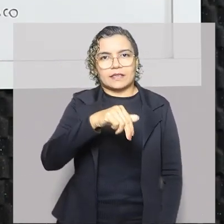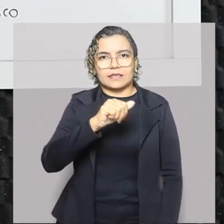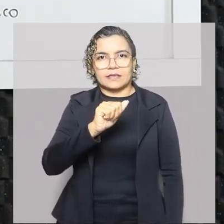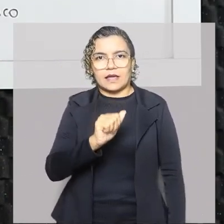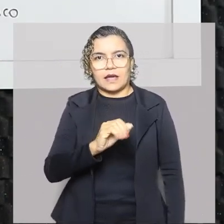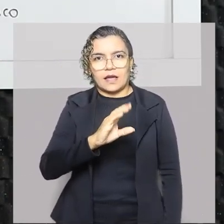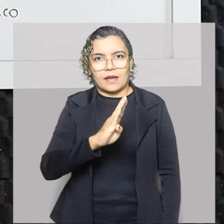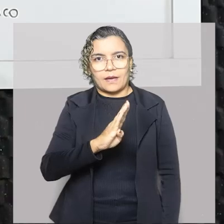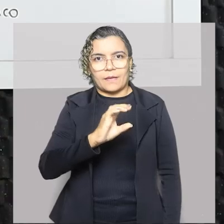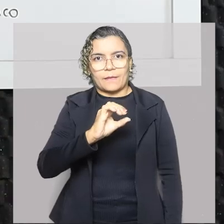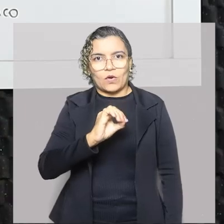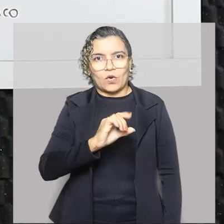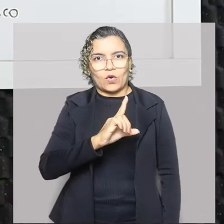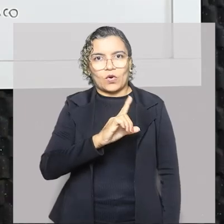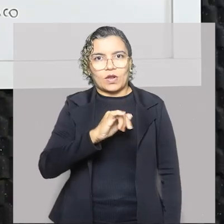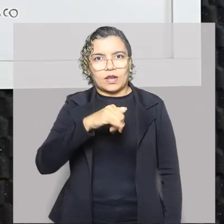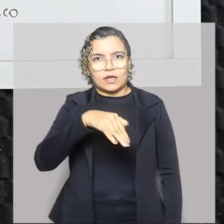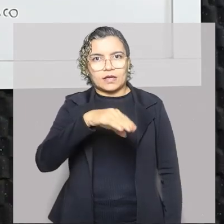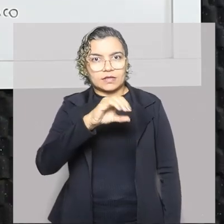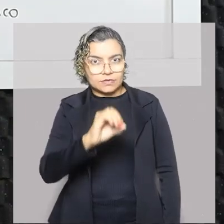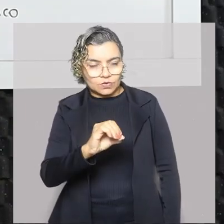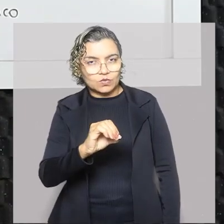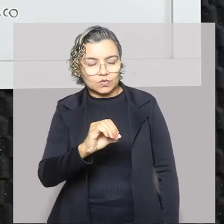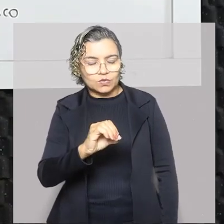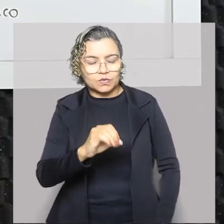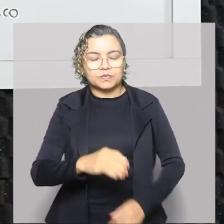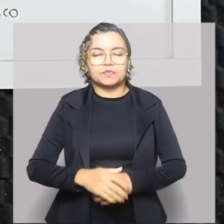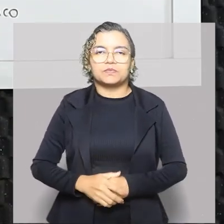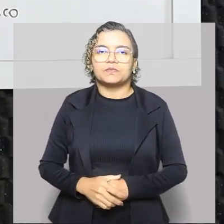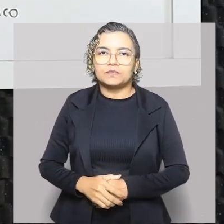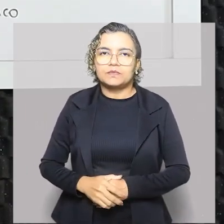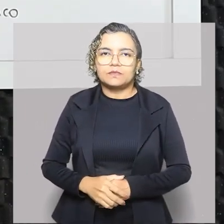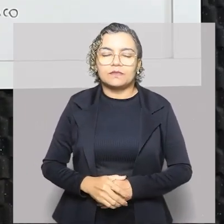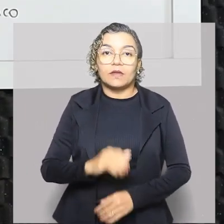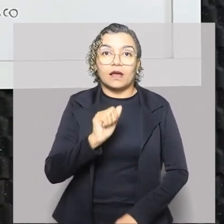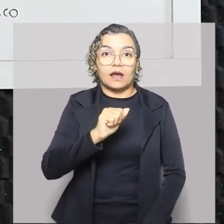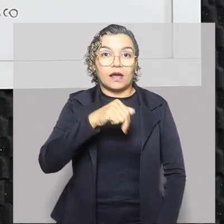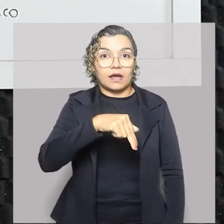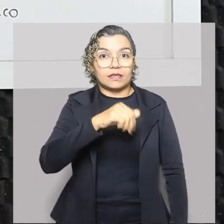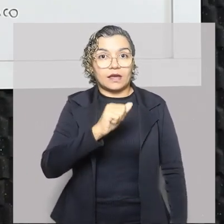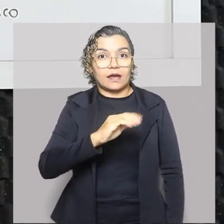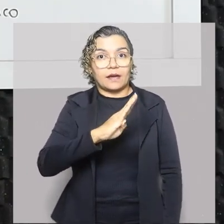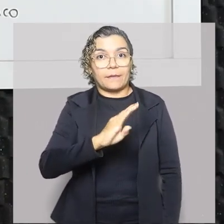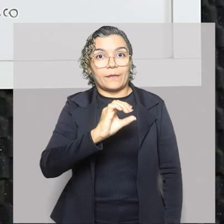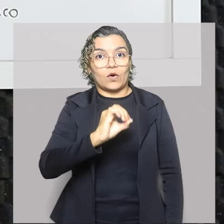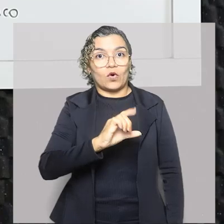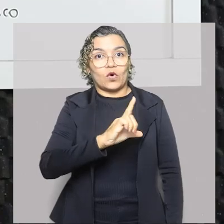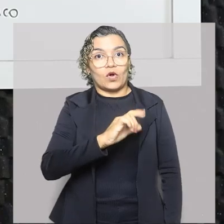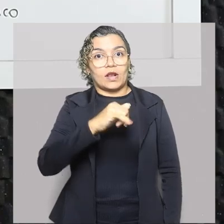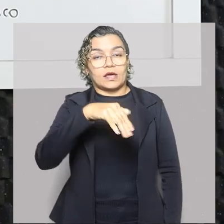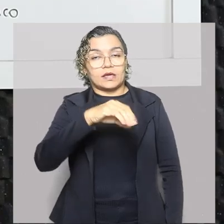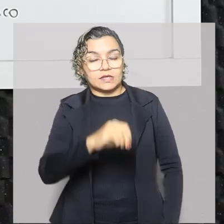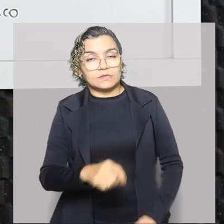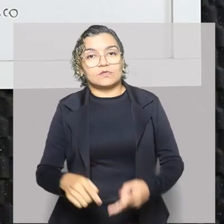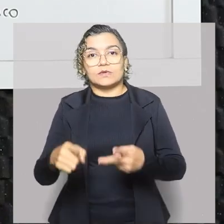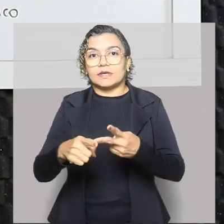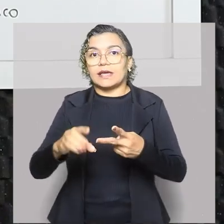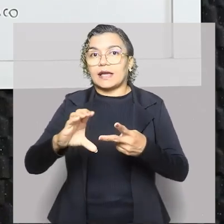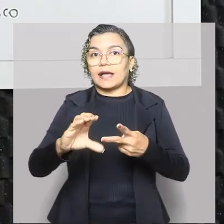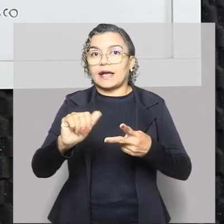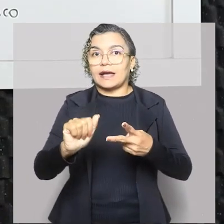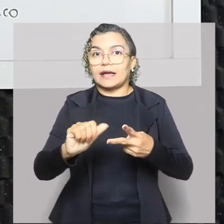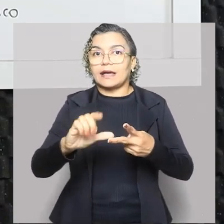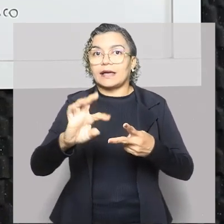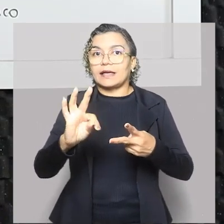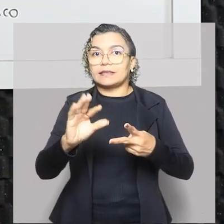e catabolismo, tá? Anotou? Bora lá de novo. Anabolismo e catabolismo.